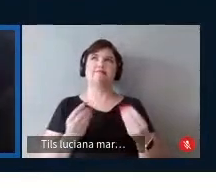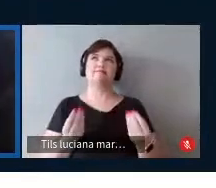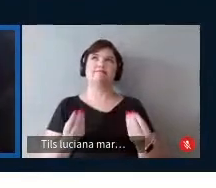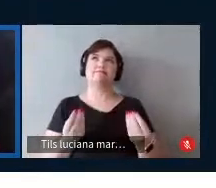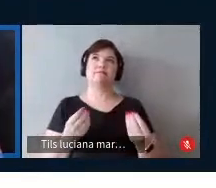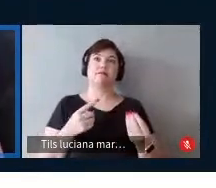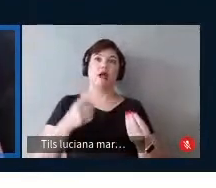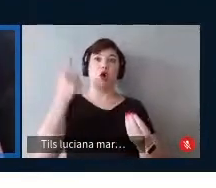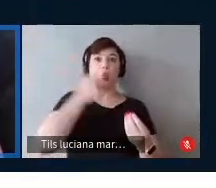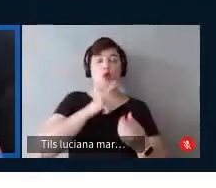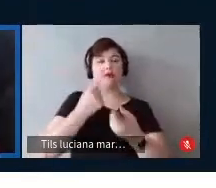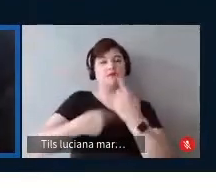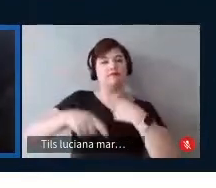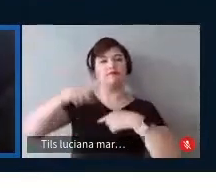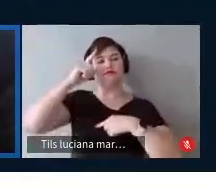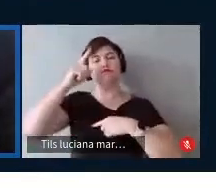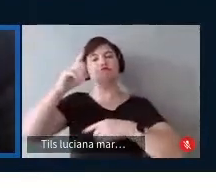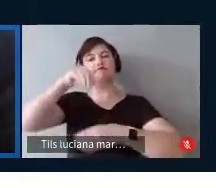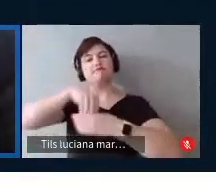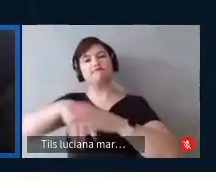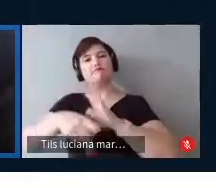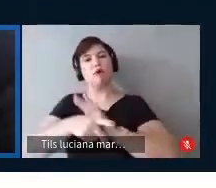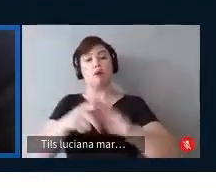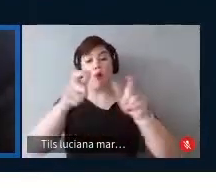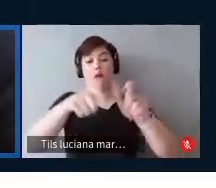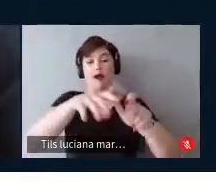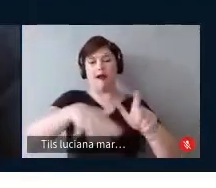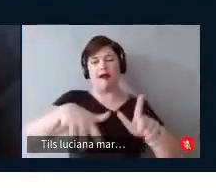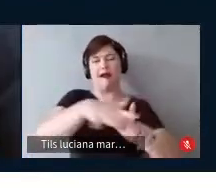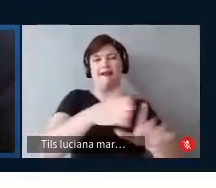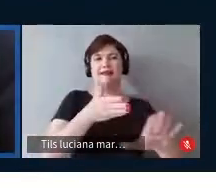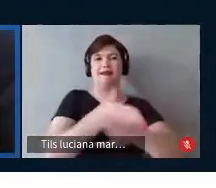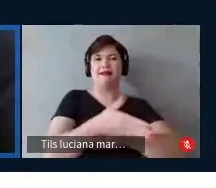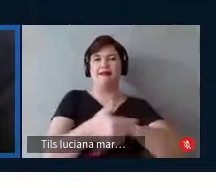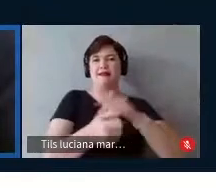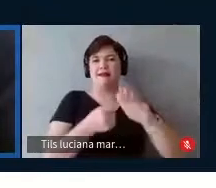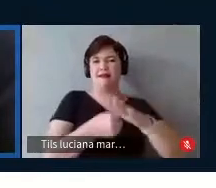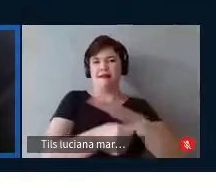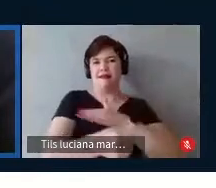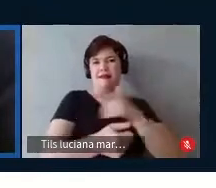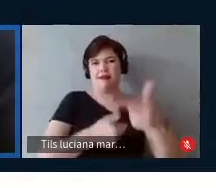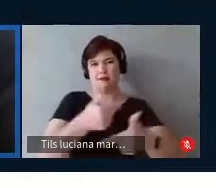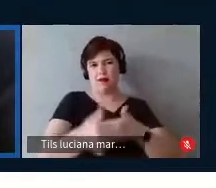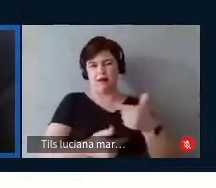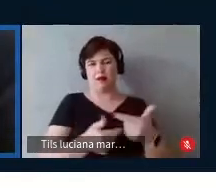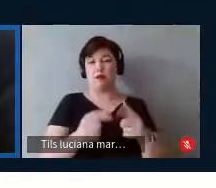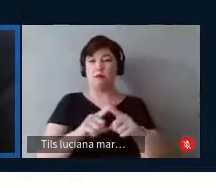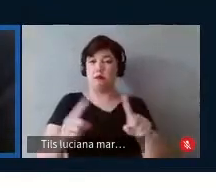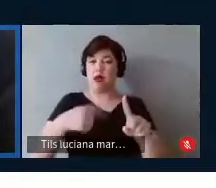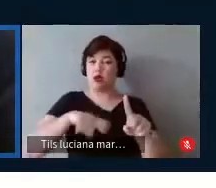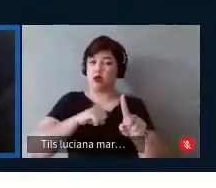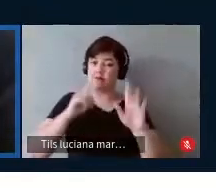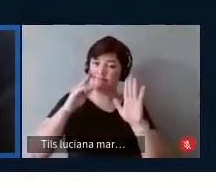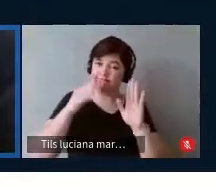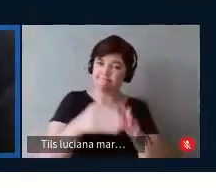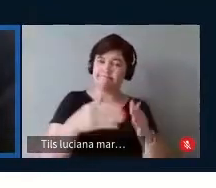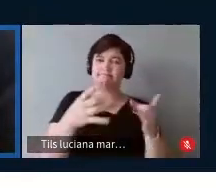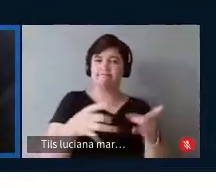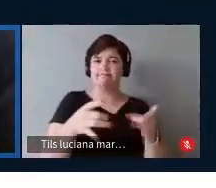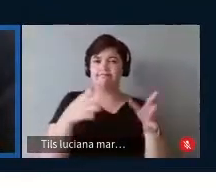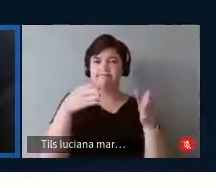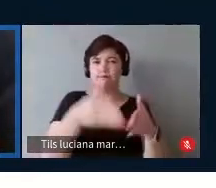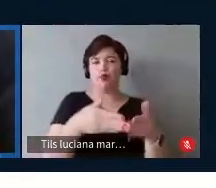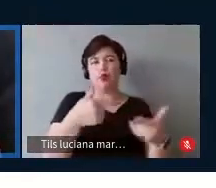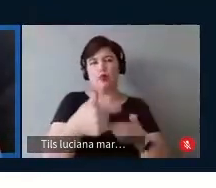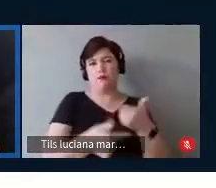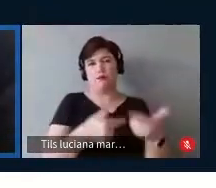dominar e se desenvolver esse campo profissional na qual ele está atuando. Só que aí a gente teve que delimitar, né, o espectro de